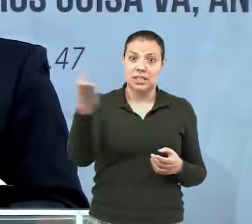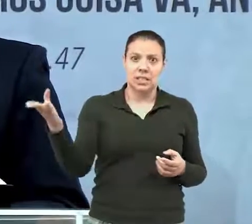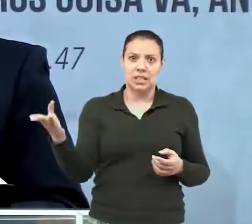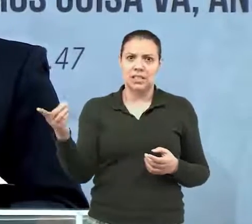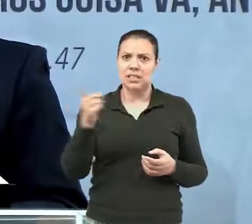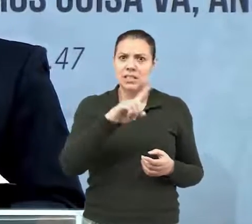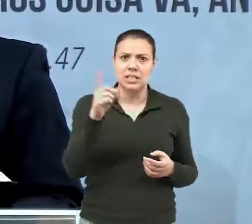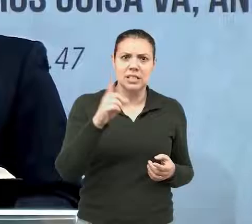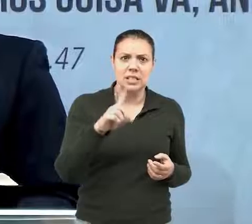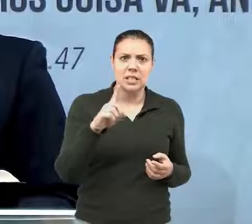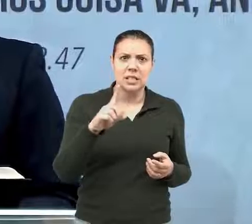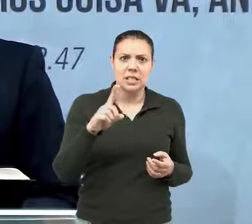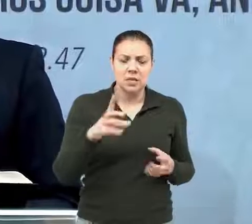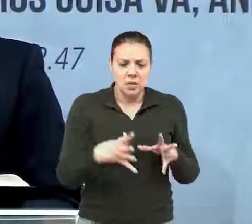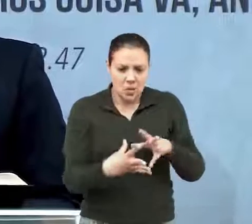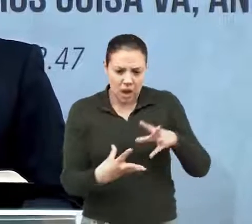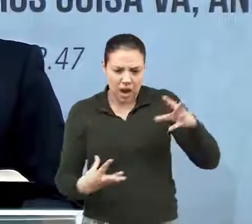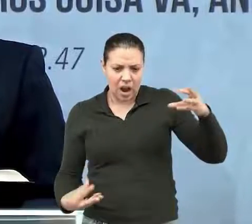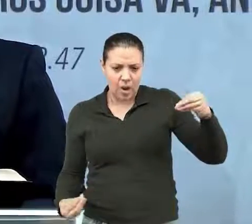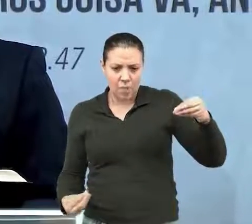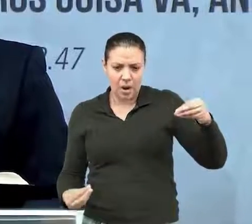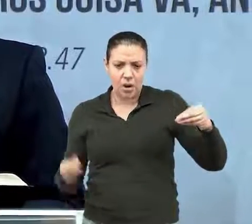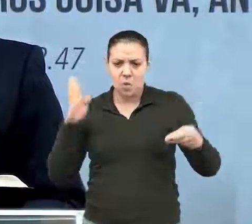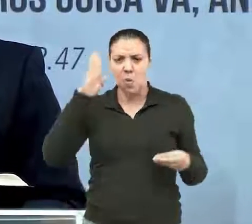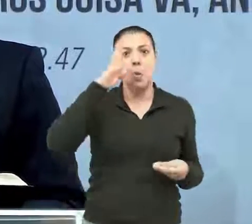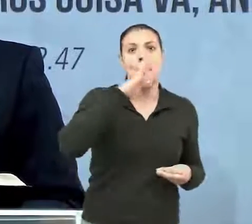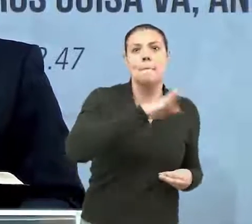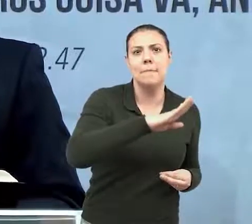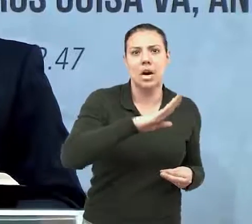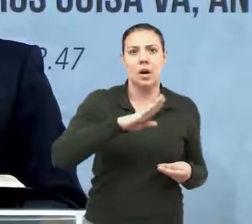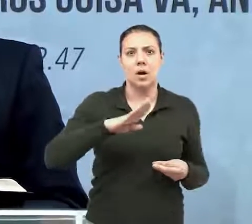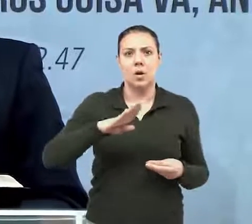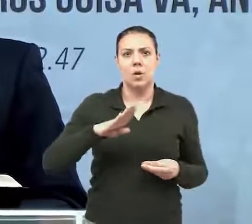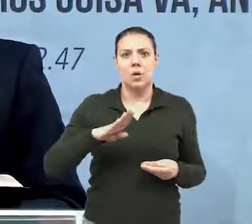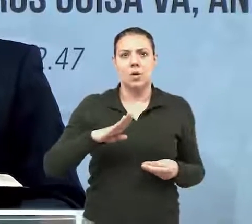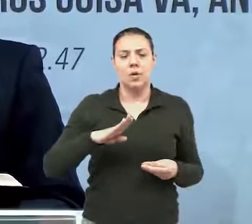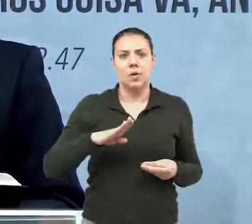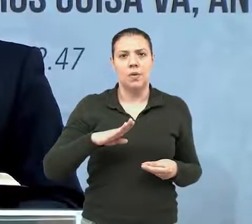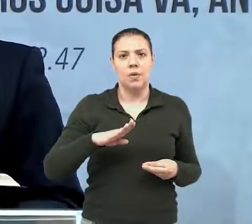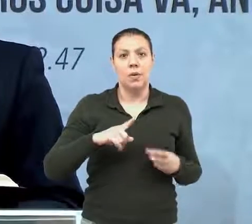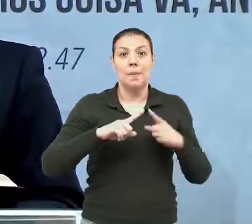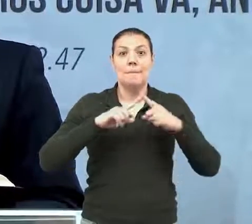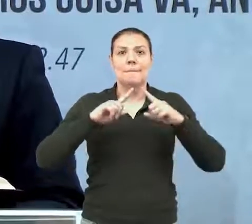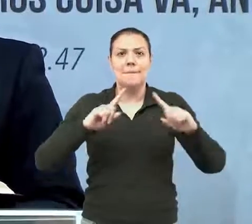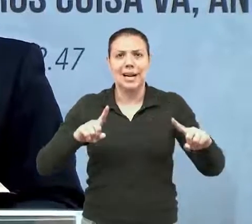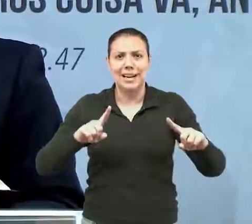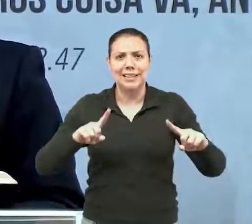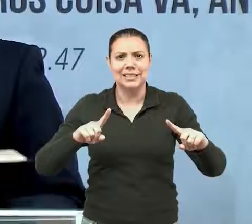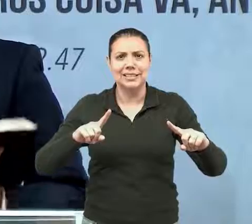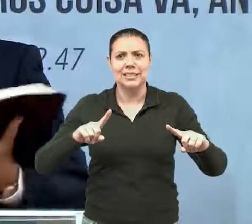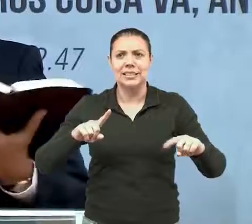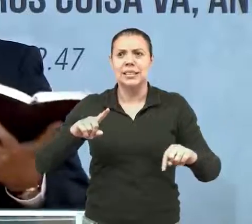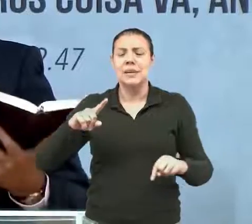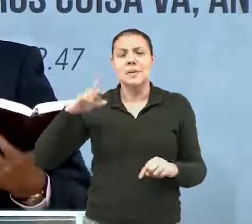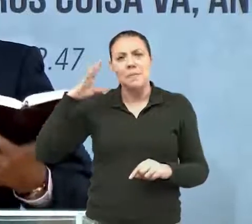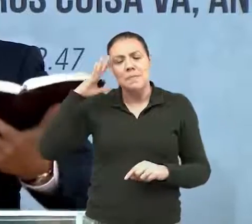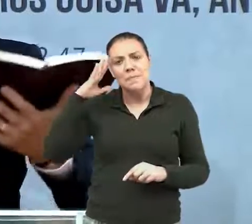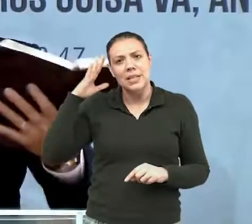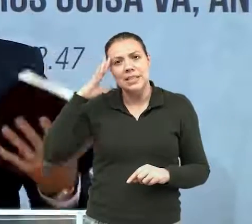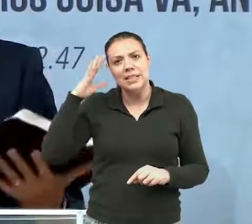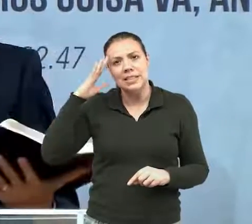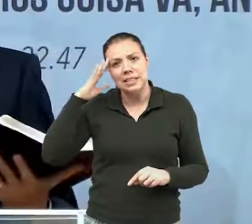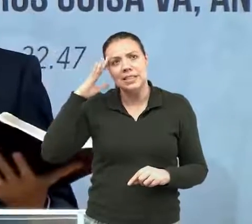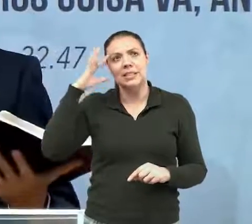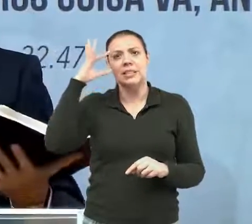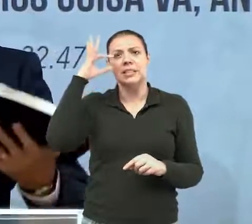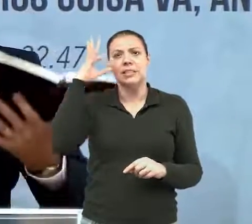noticiários, não com as notícias enviesadas e tantas vezes ideologizadas, e tantas delas até